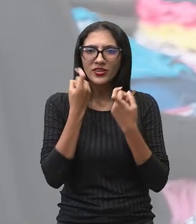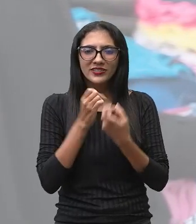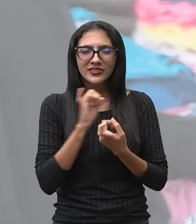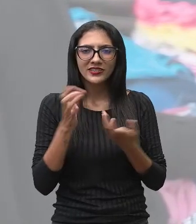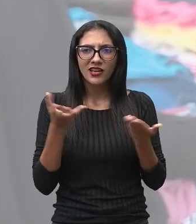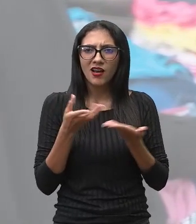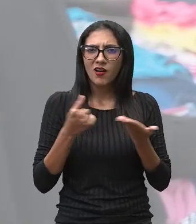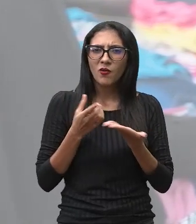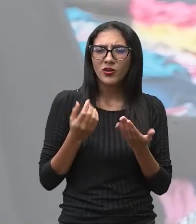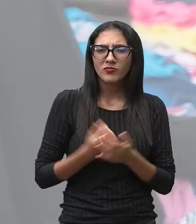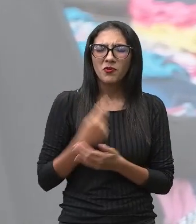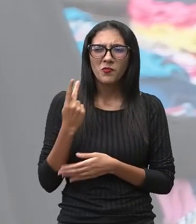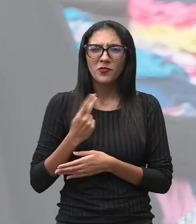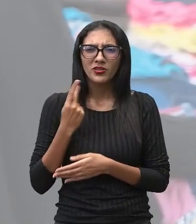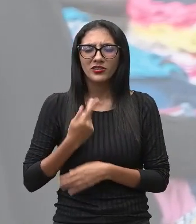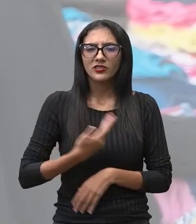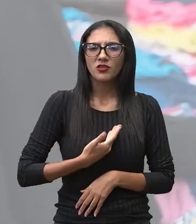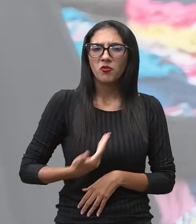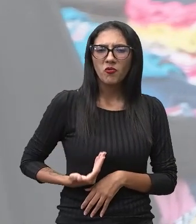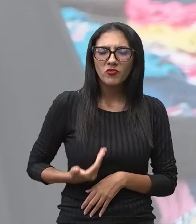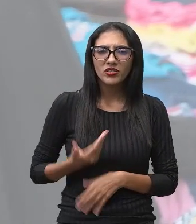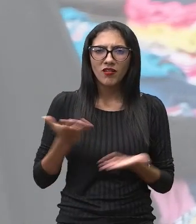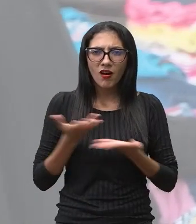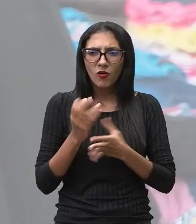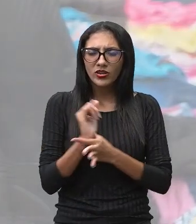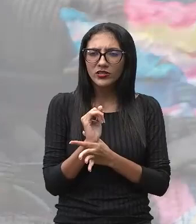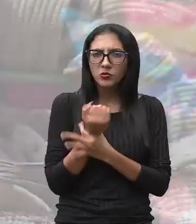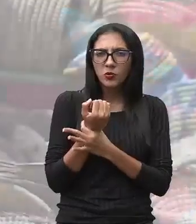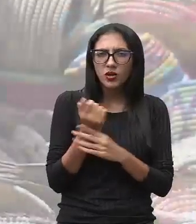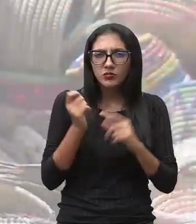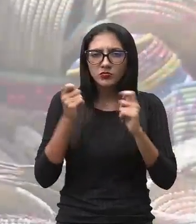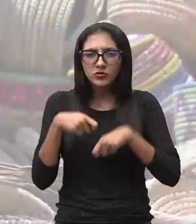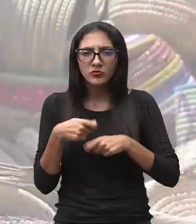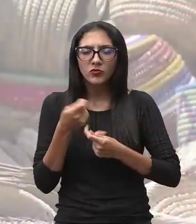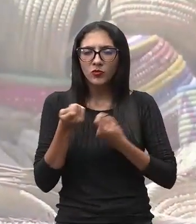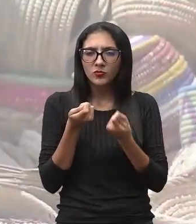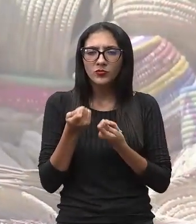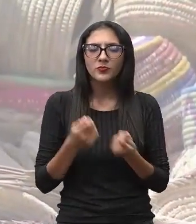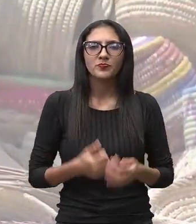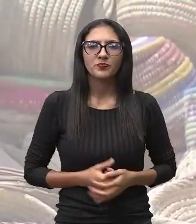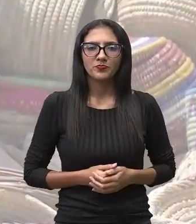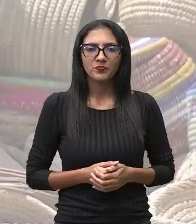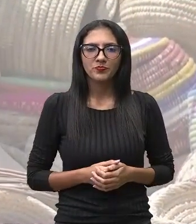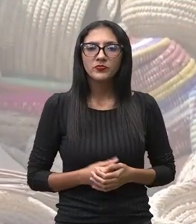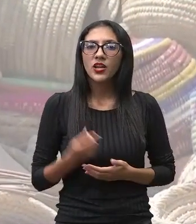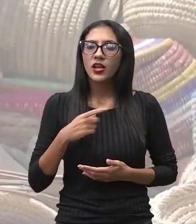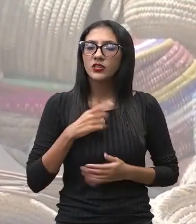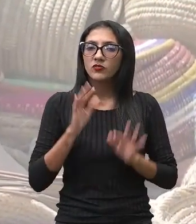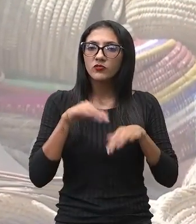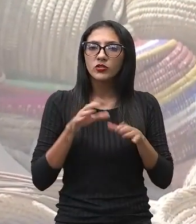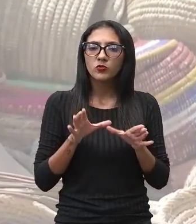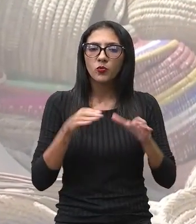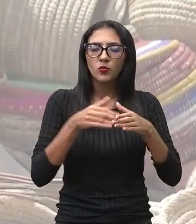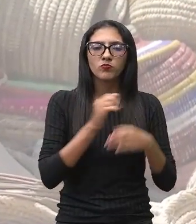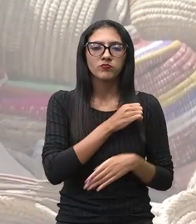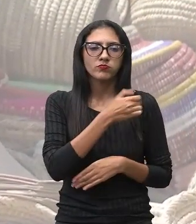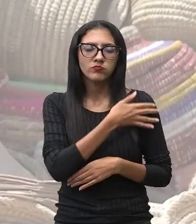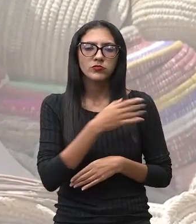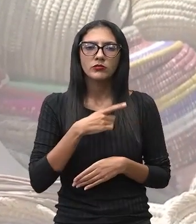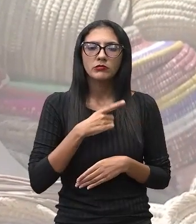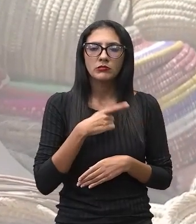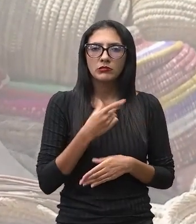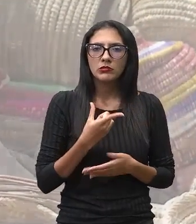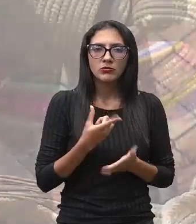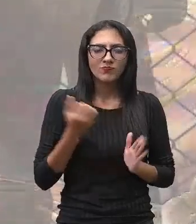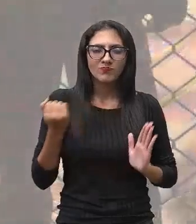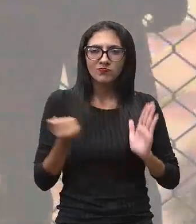do governo iraquiano de manter a segurança e estabilidade. A retirada das tropas americanas teve um impacto significativo